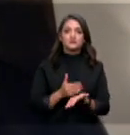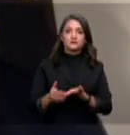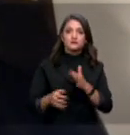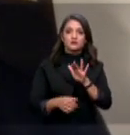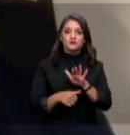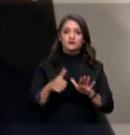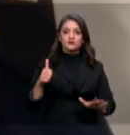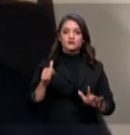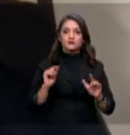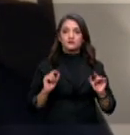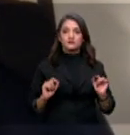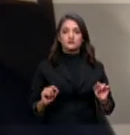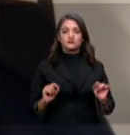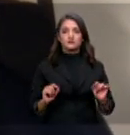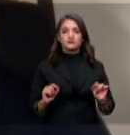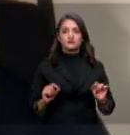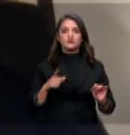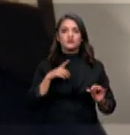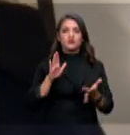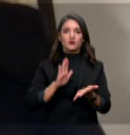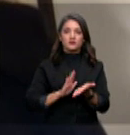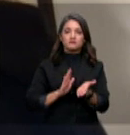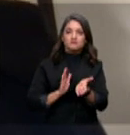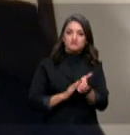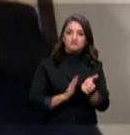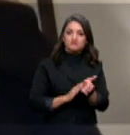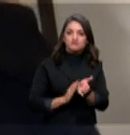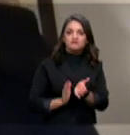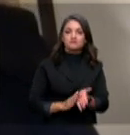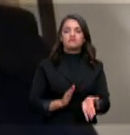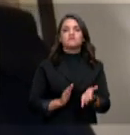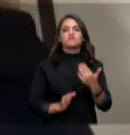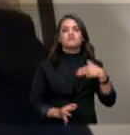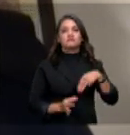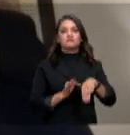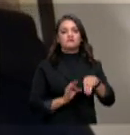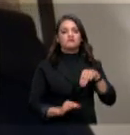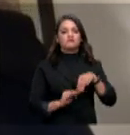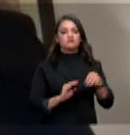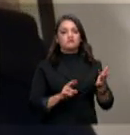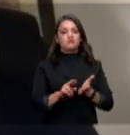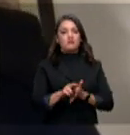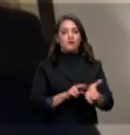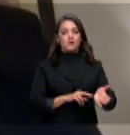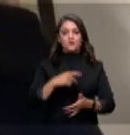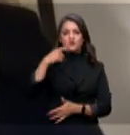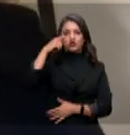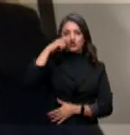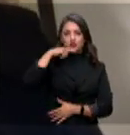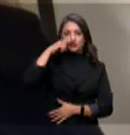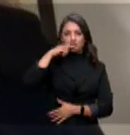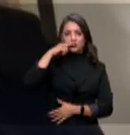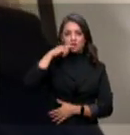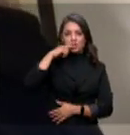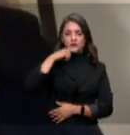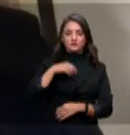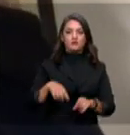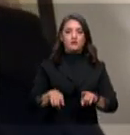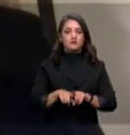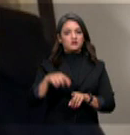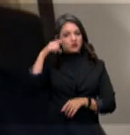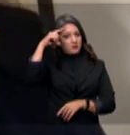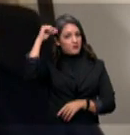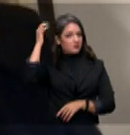primeiro lugar, parabenizar. Pele clara, cabelos lisos, grisalhos, curtos. Usa óculos de